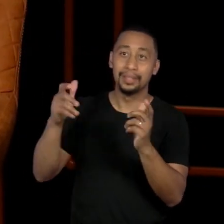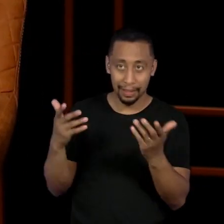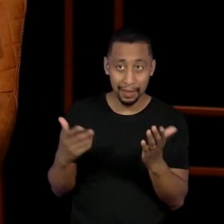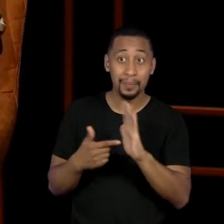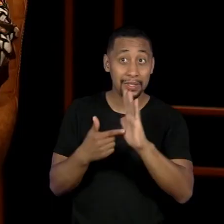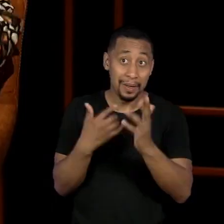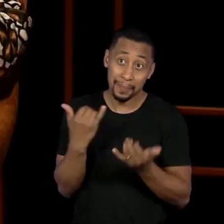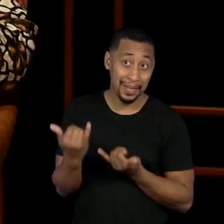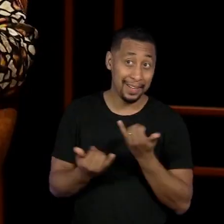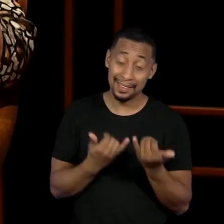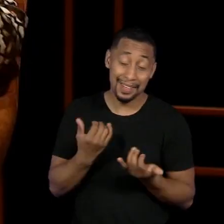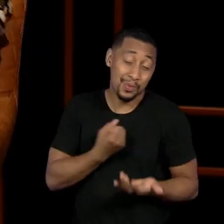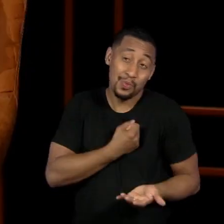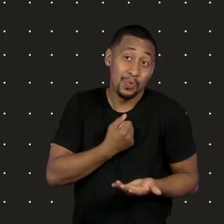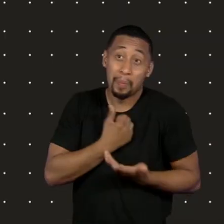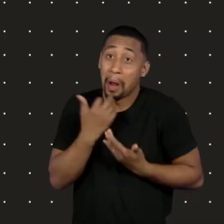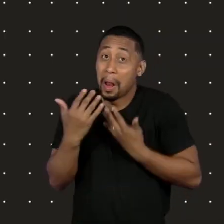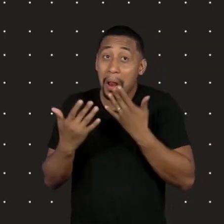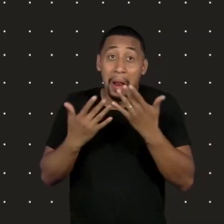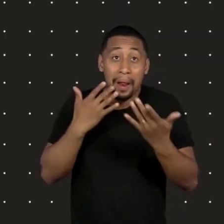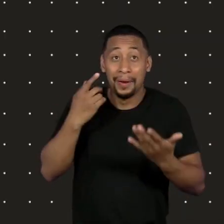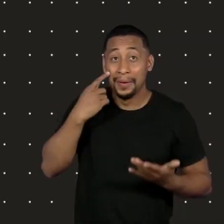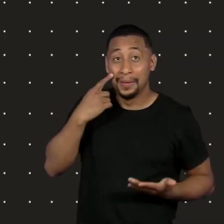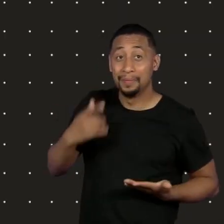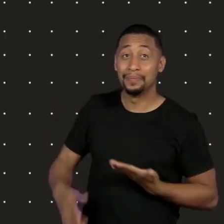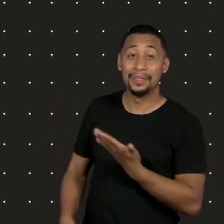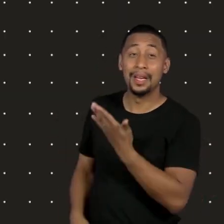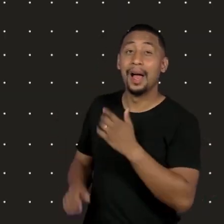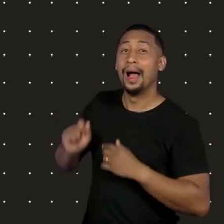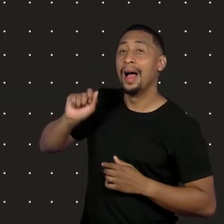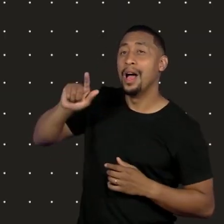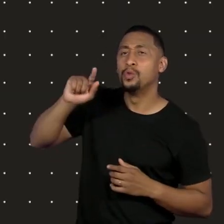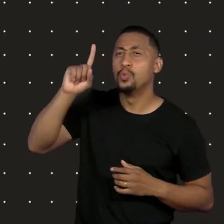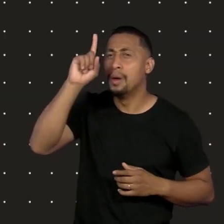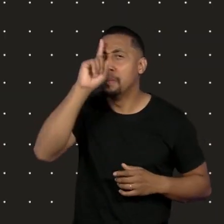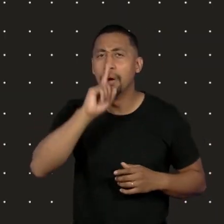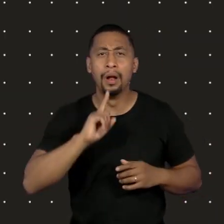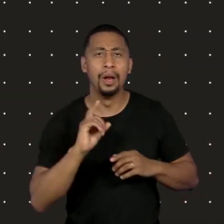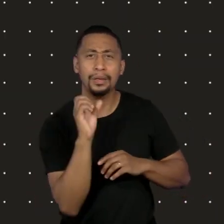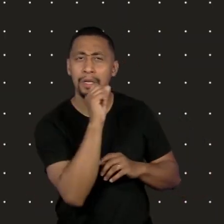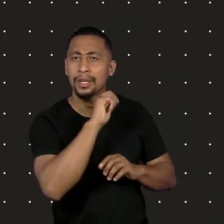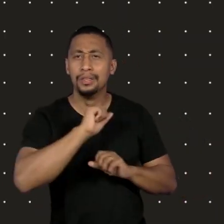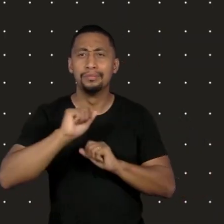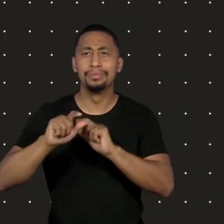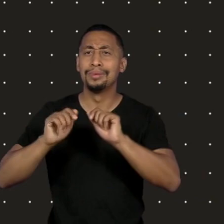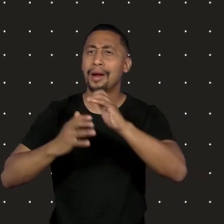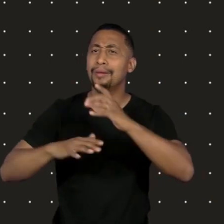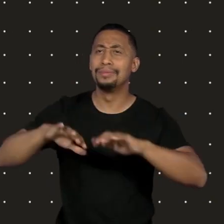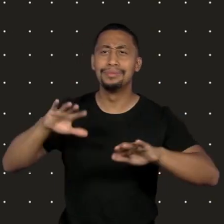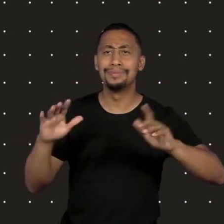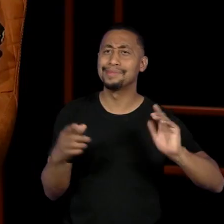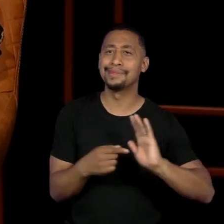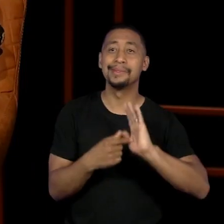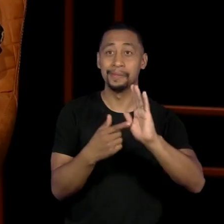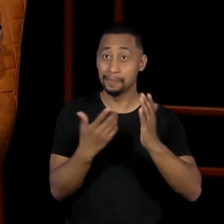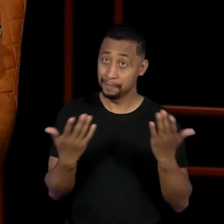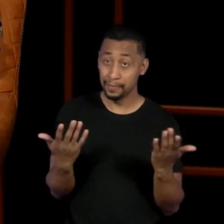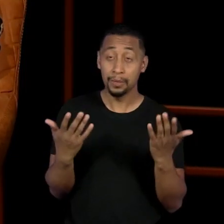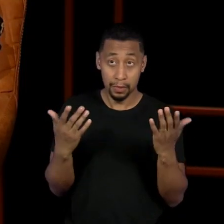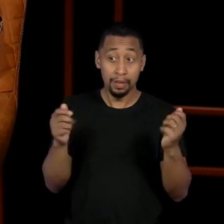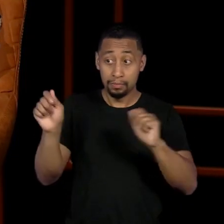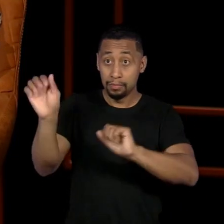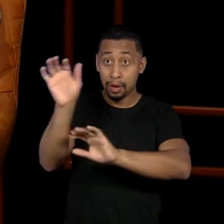uma brincadeira com as cores. Eu fiz questão de juntar uma linguagem sonora